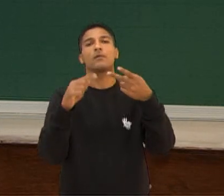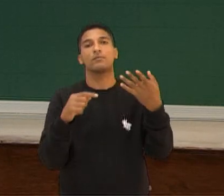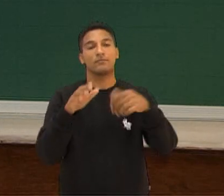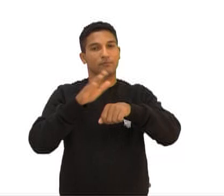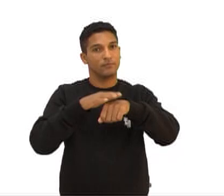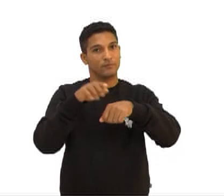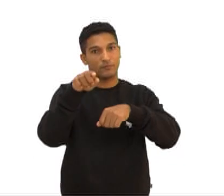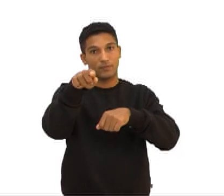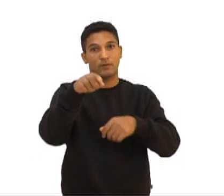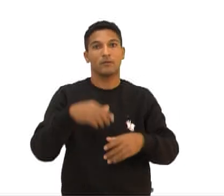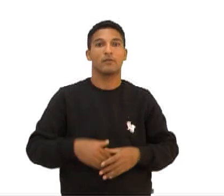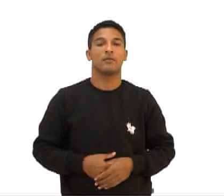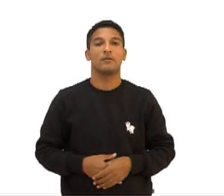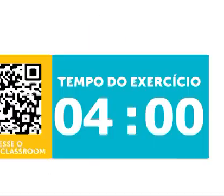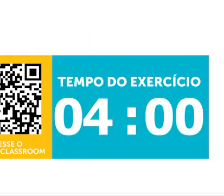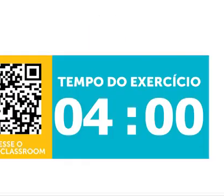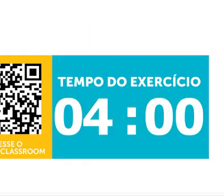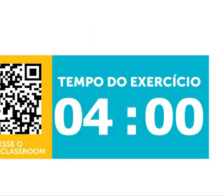vocês lá.